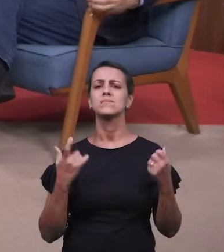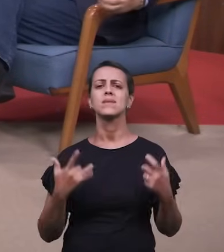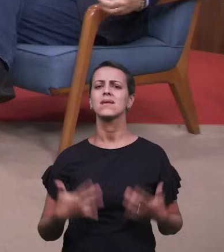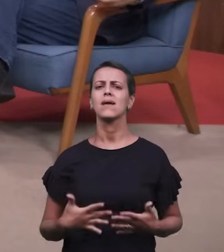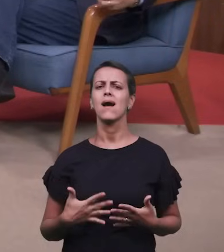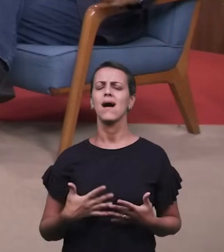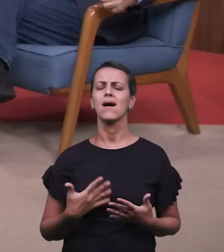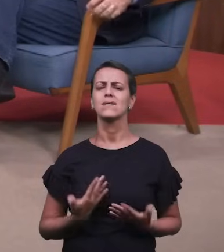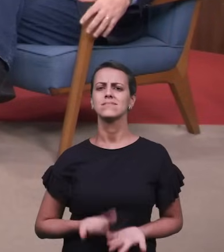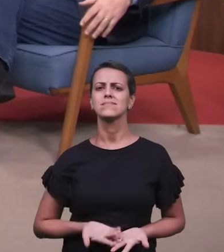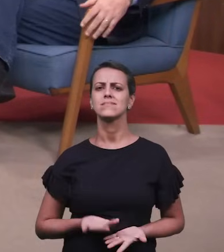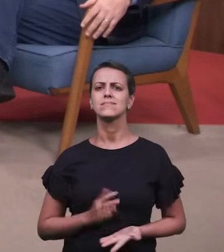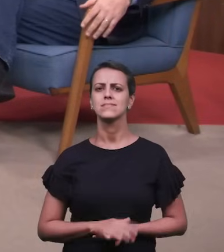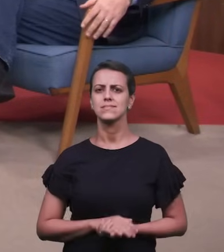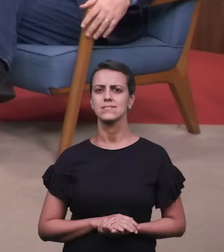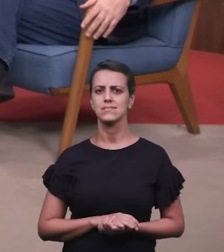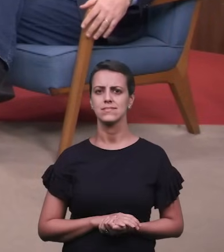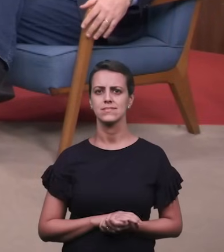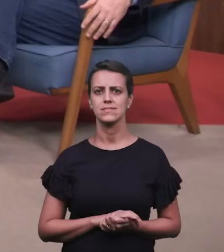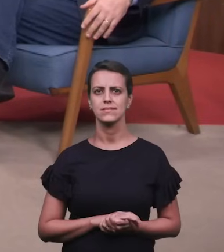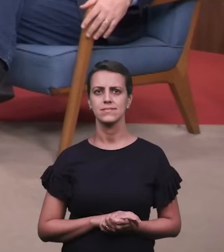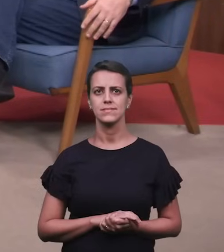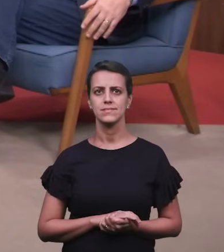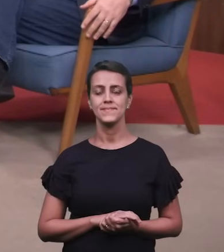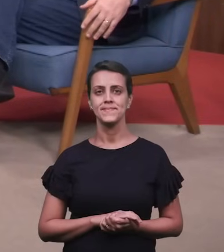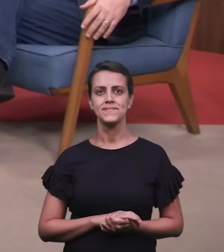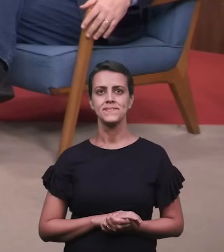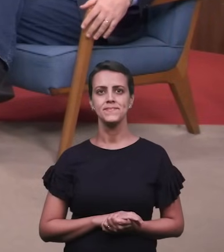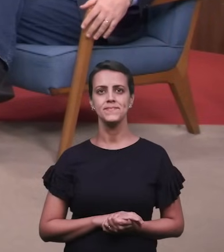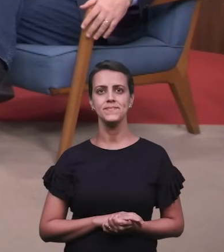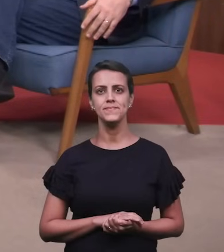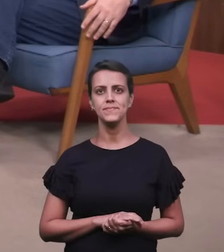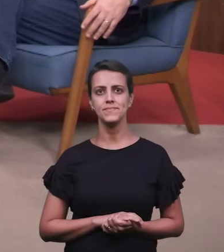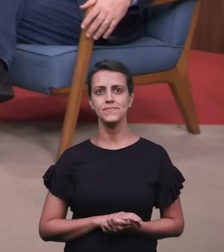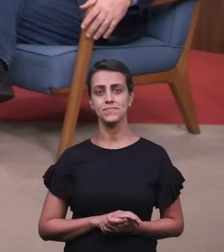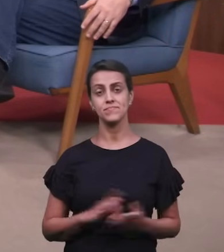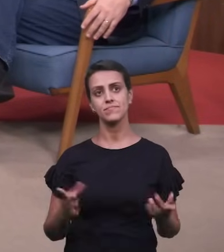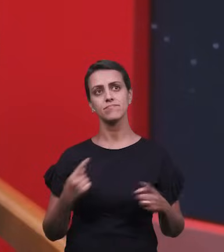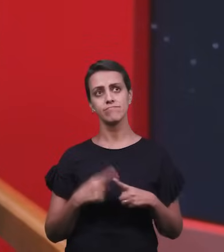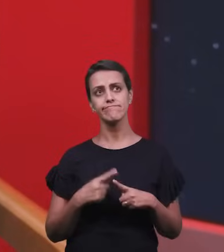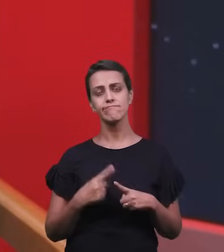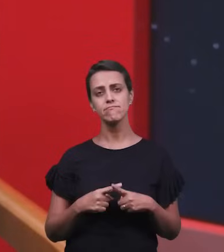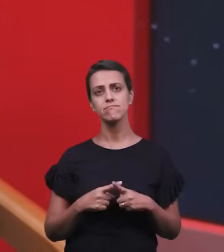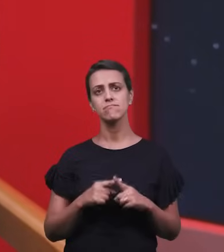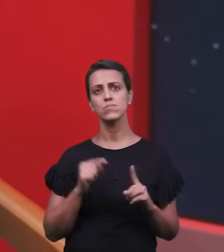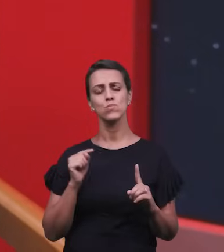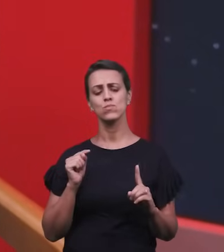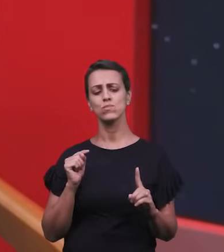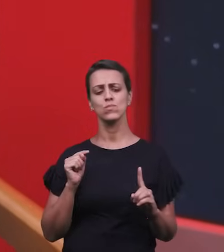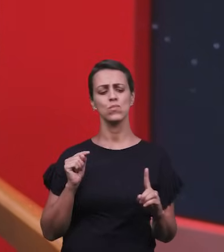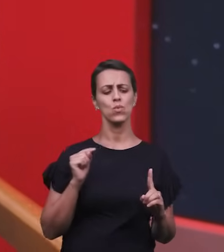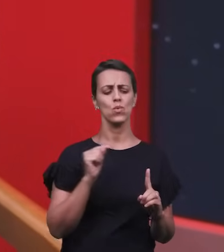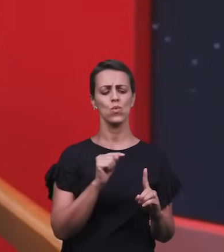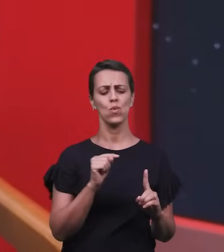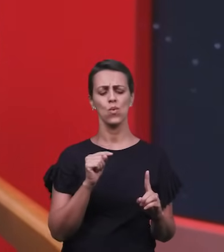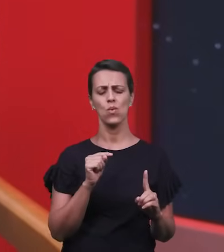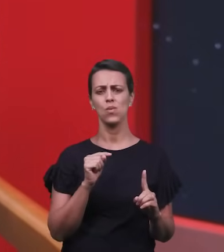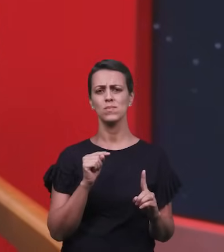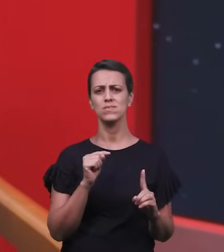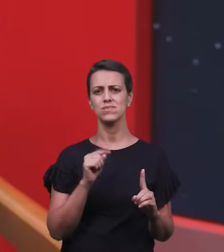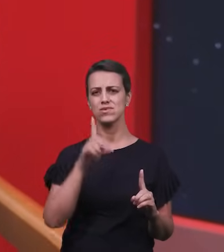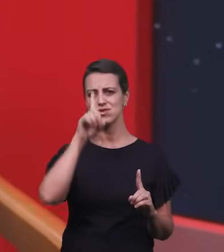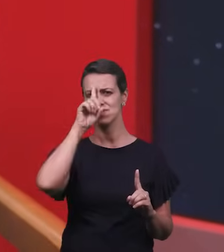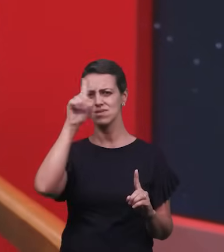pode trazer essa informação e discutir isso aqui? É porque todo o objetivo de